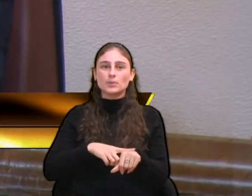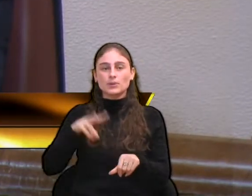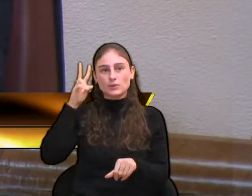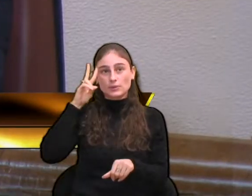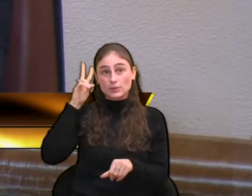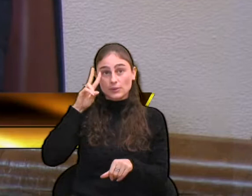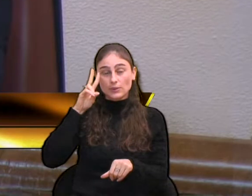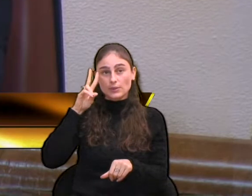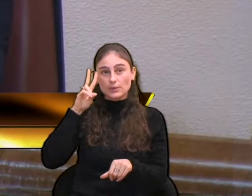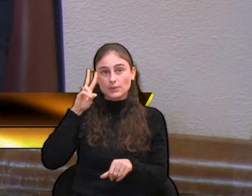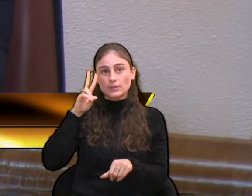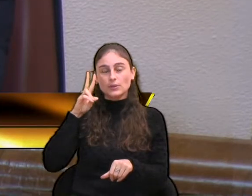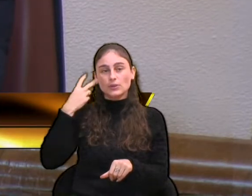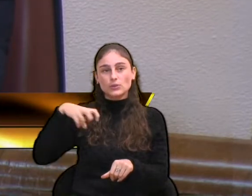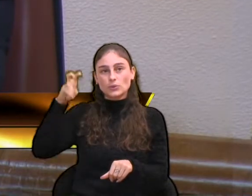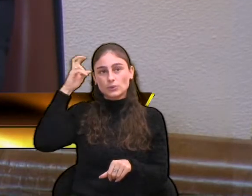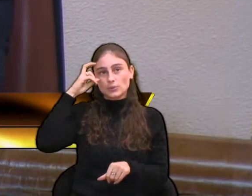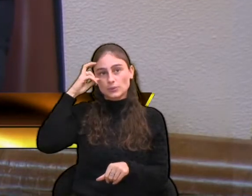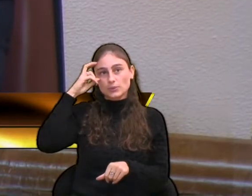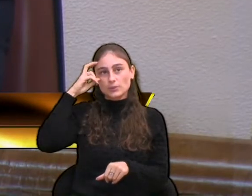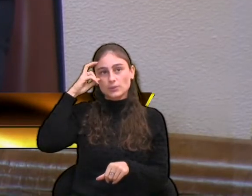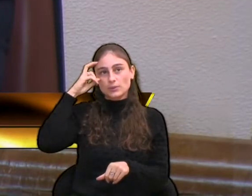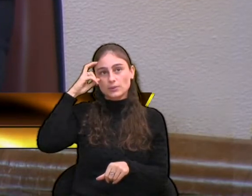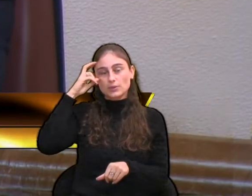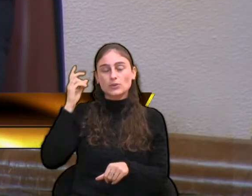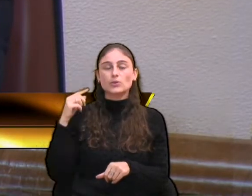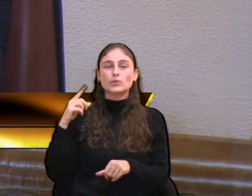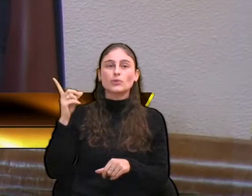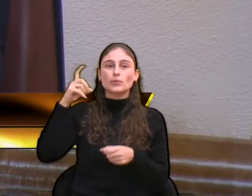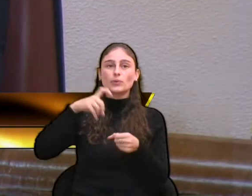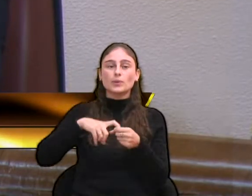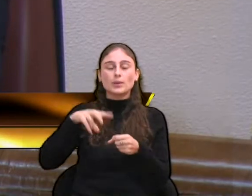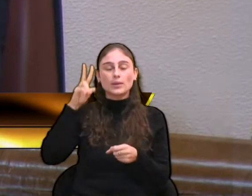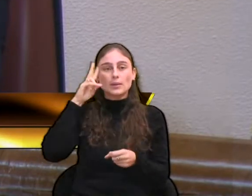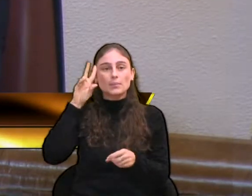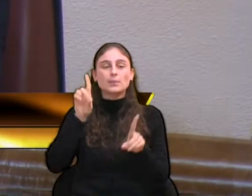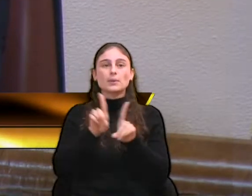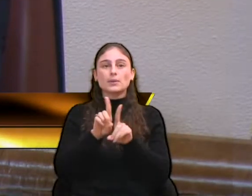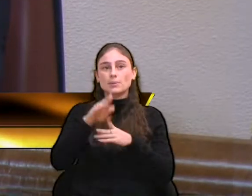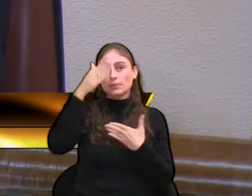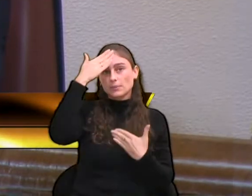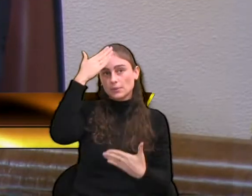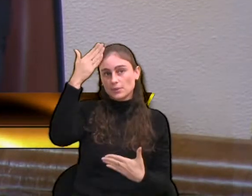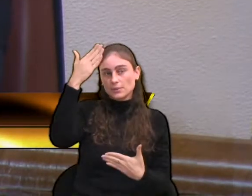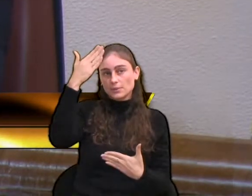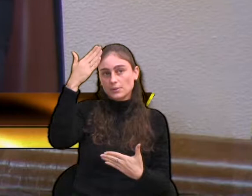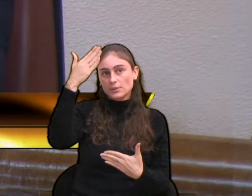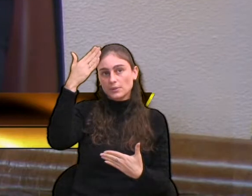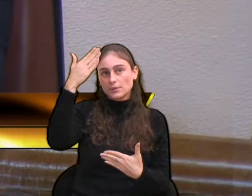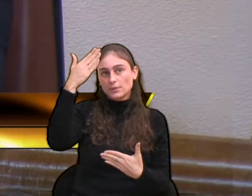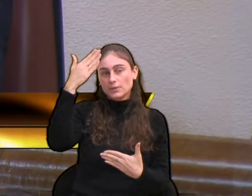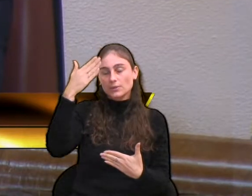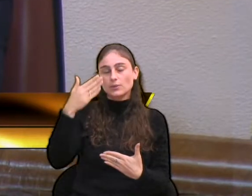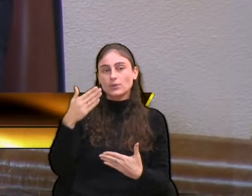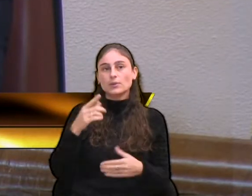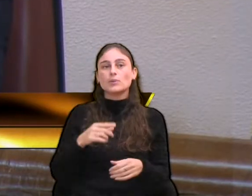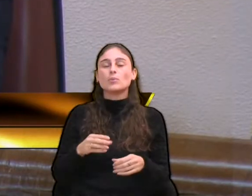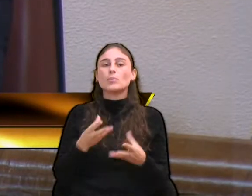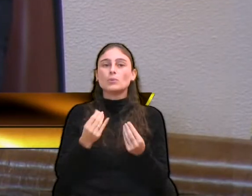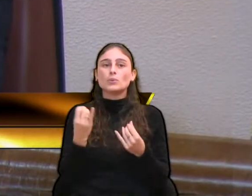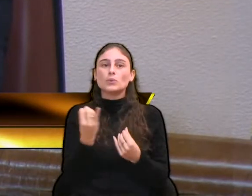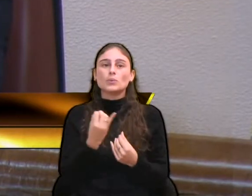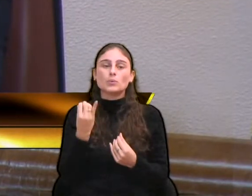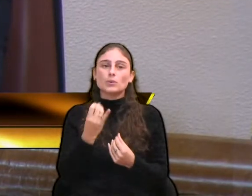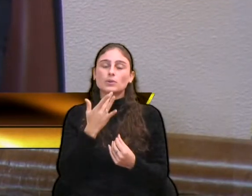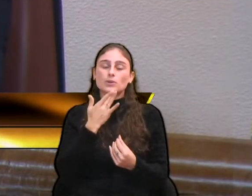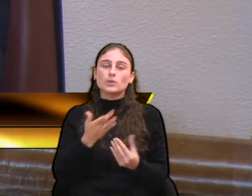história, de cultura, de resgate, de agradecimento, um momento emblemático nessa tarde de hoje, e